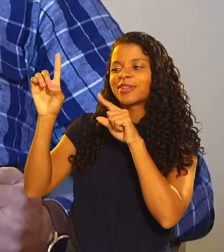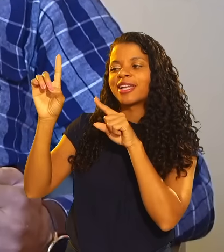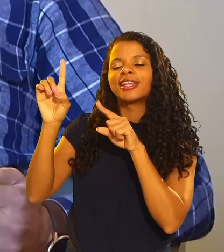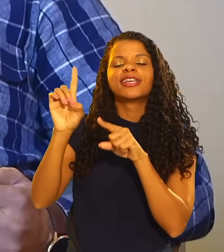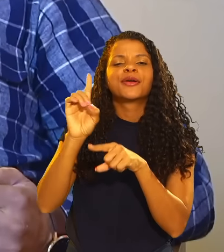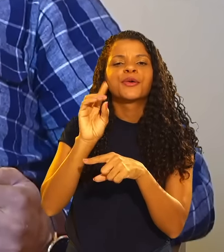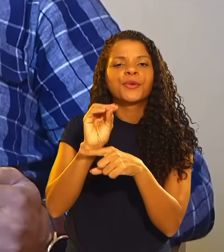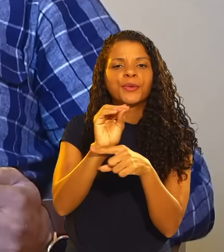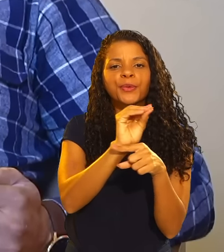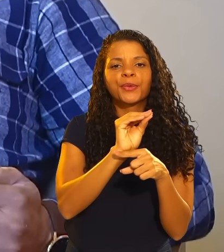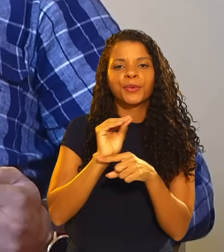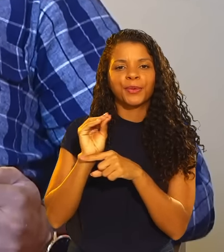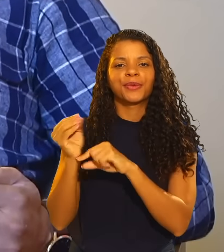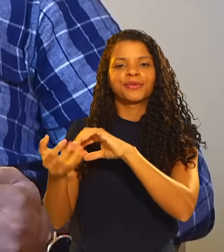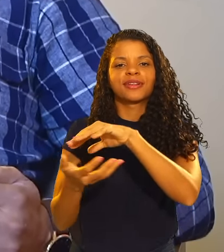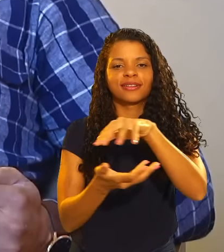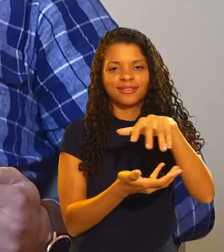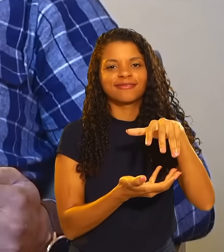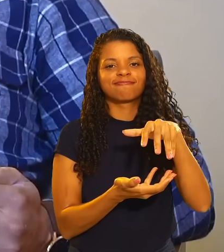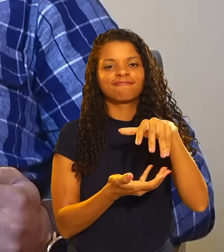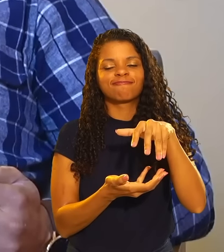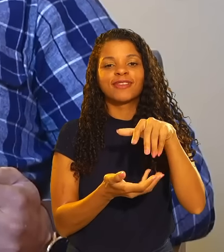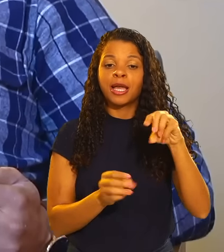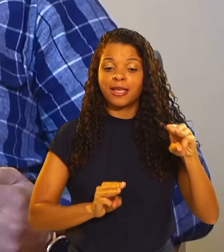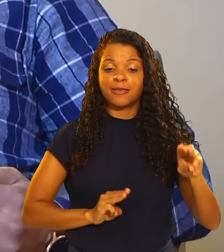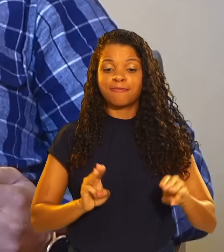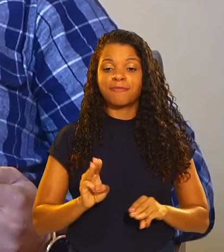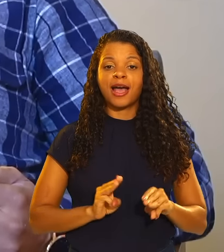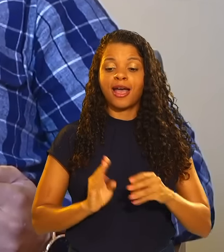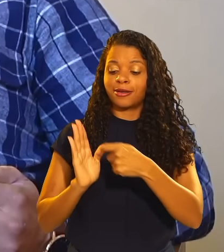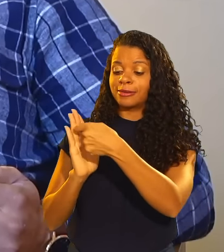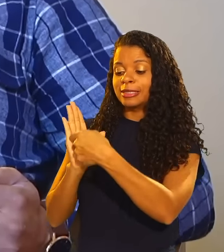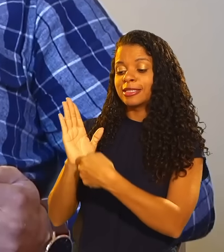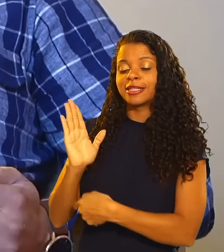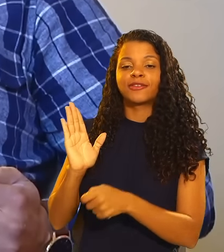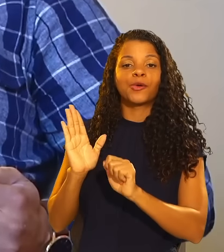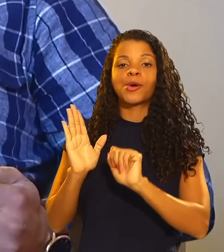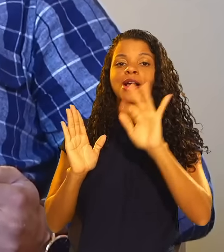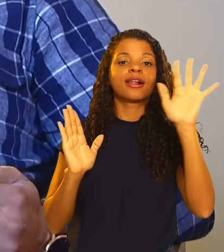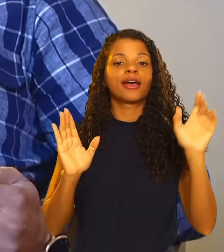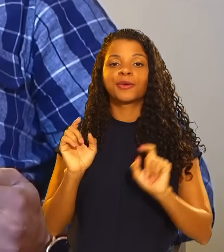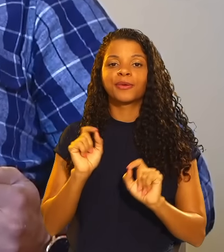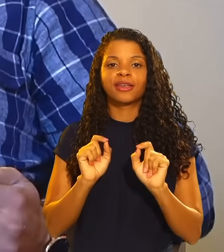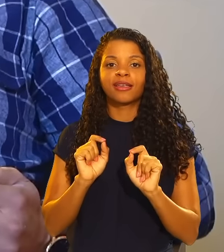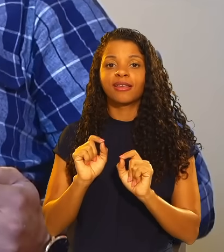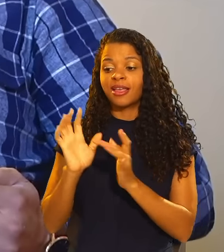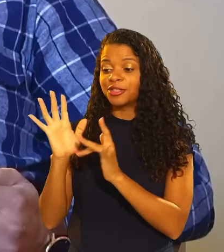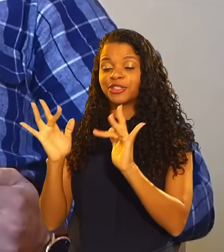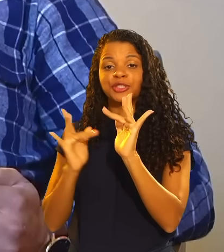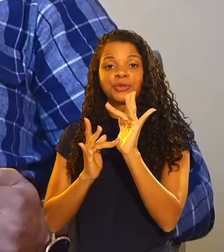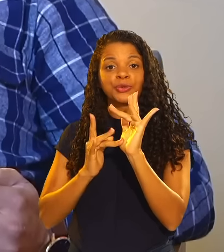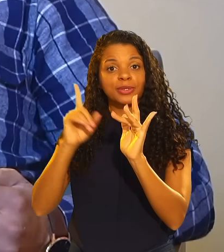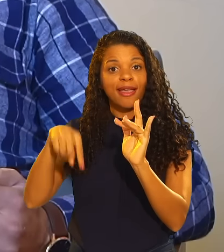Marcos, porque Jesus, ele era o rei, ele é rei, né? Ele deixou o seu trono no céu e veio a essa